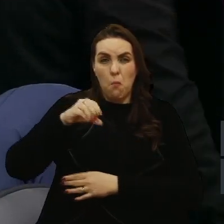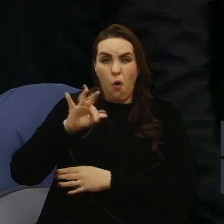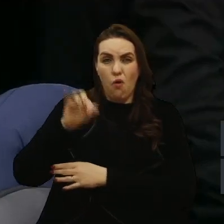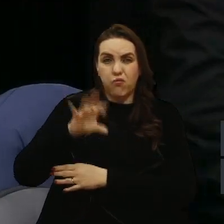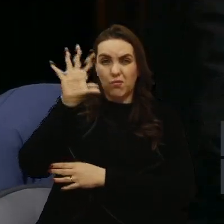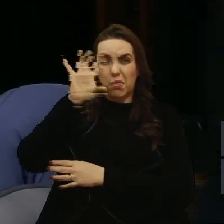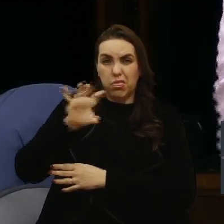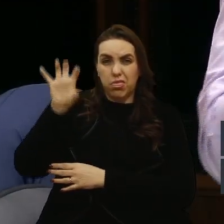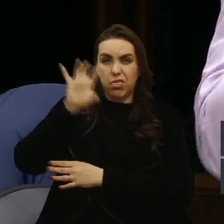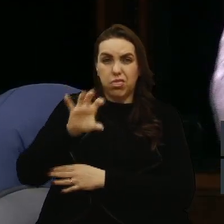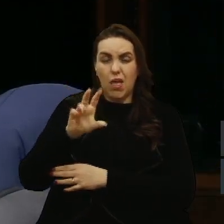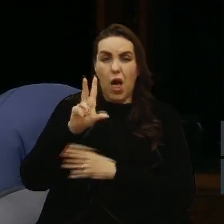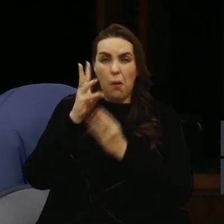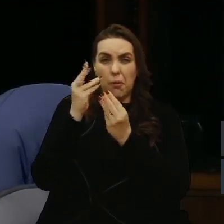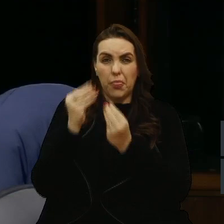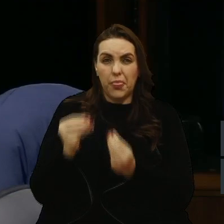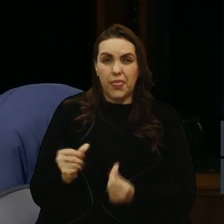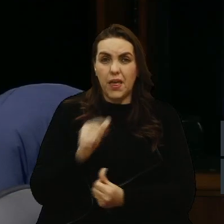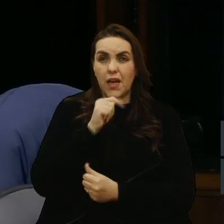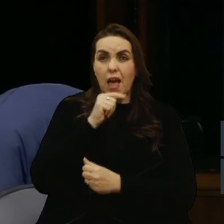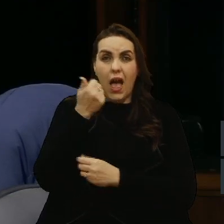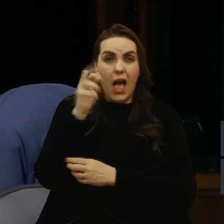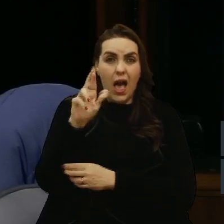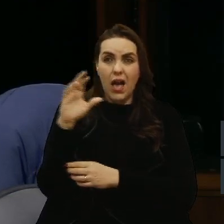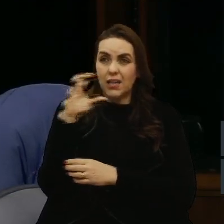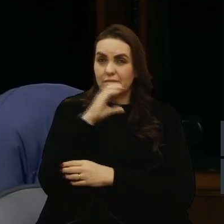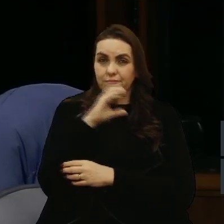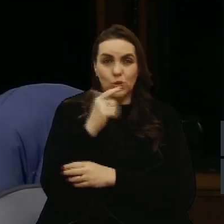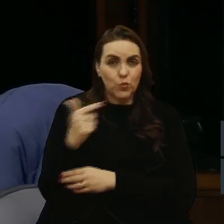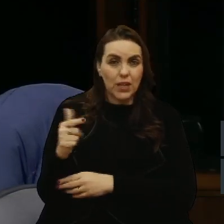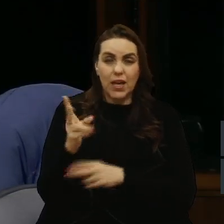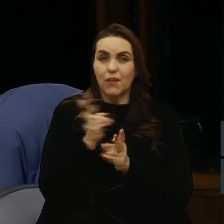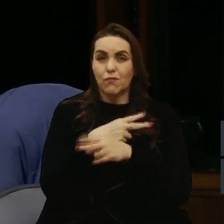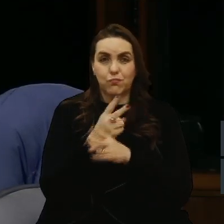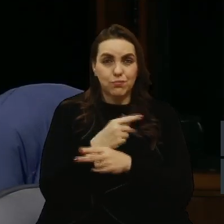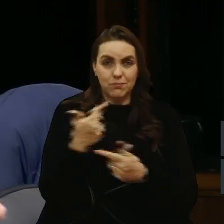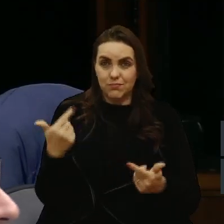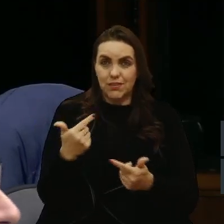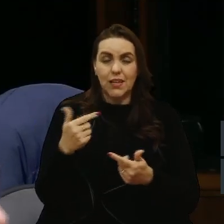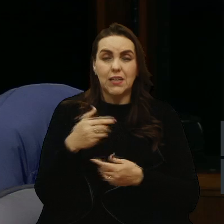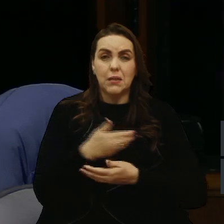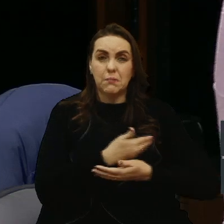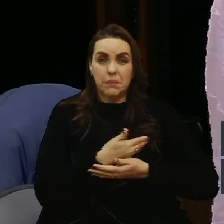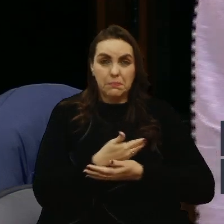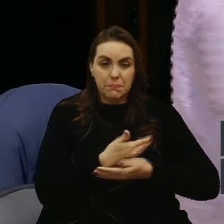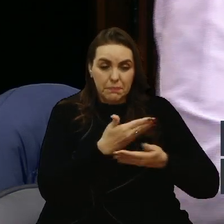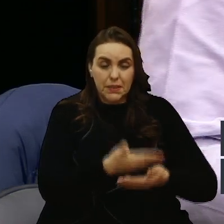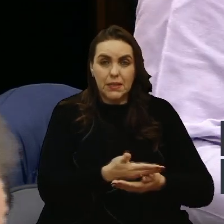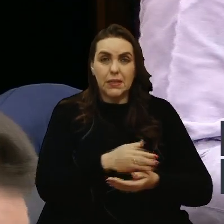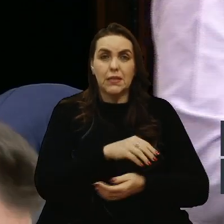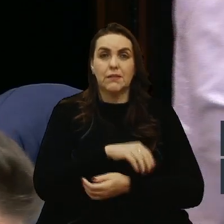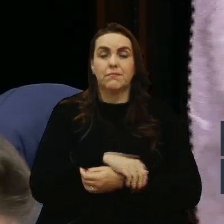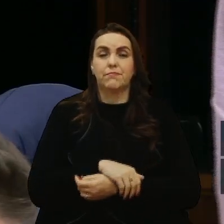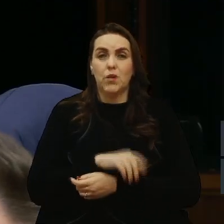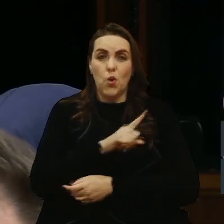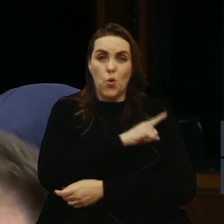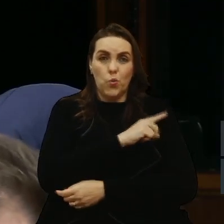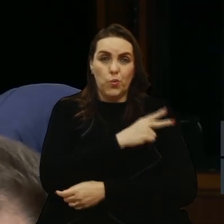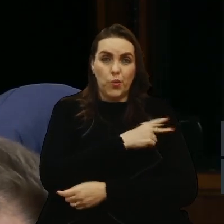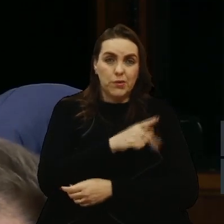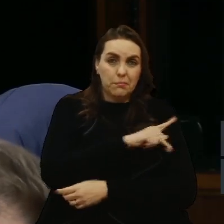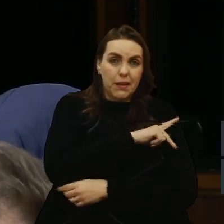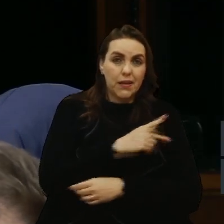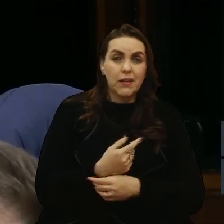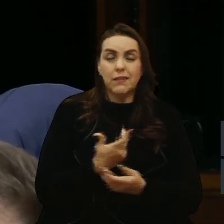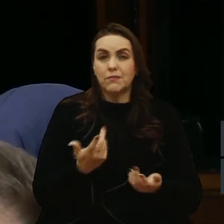úmidas, sem ar-condicionado, sem ventilação adequada, com crianças no berçário, no maternal 1 e 2, 8 horas